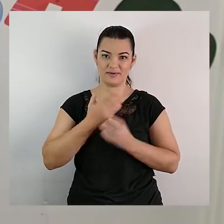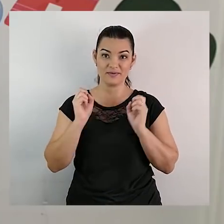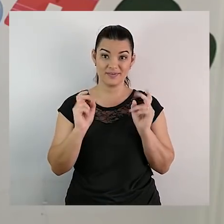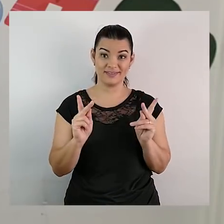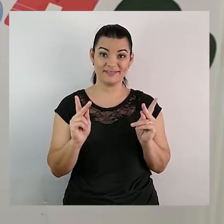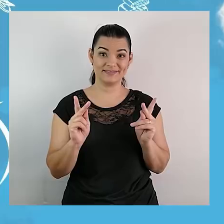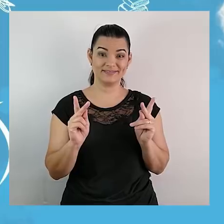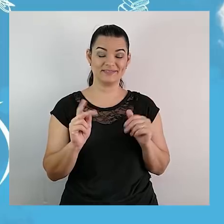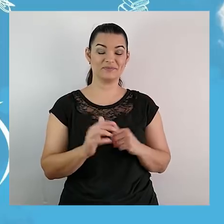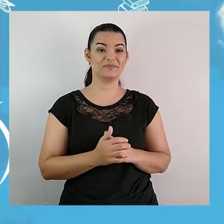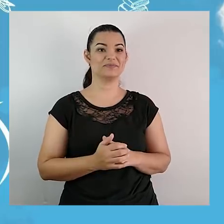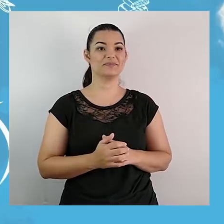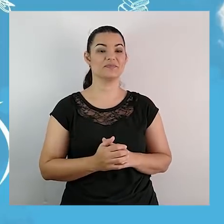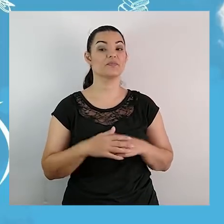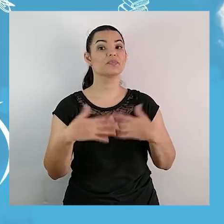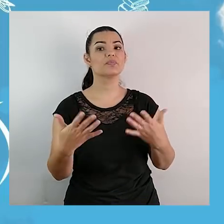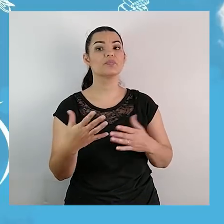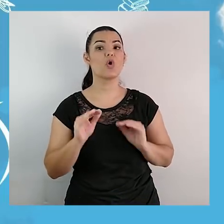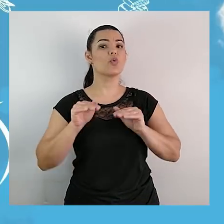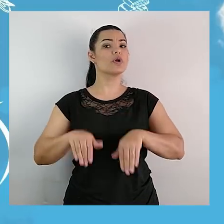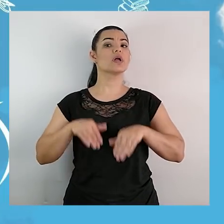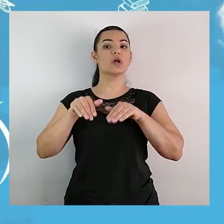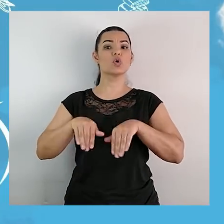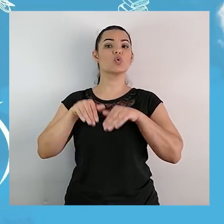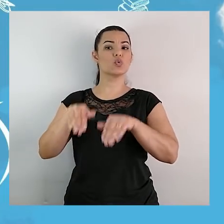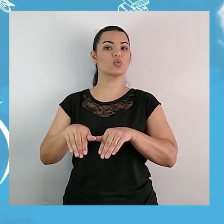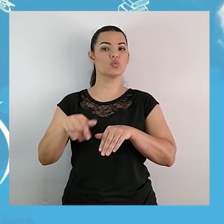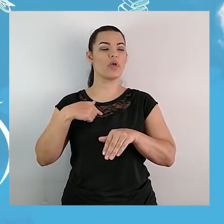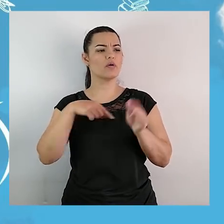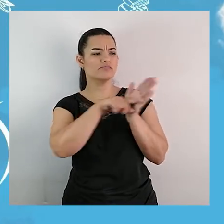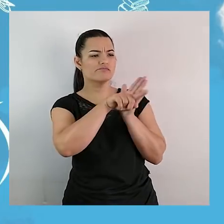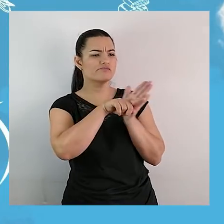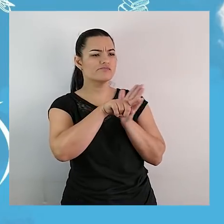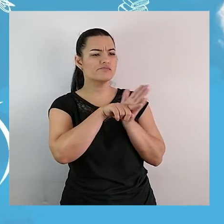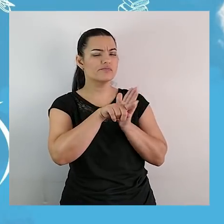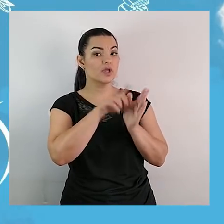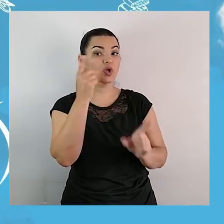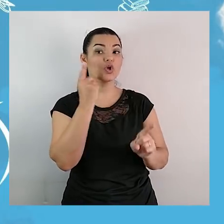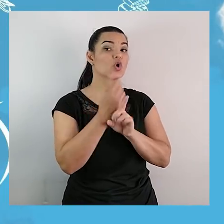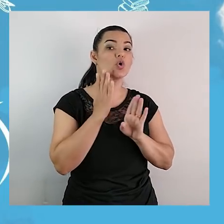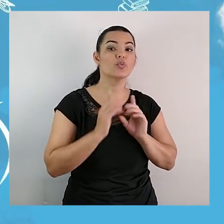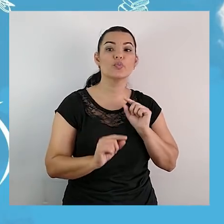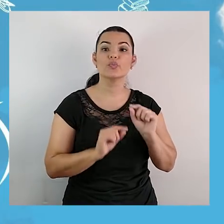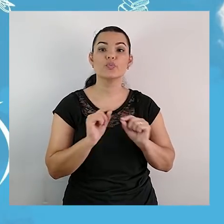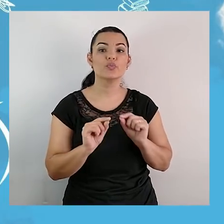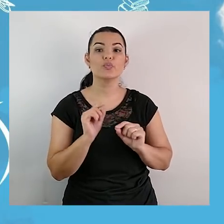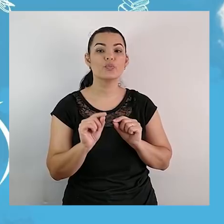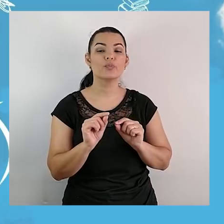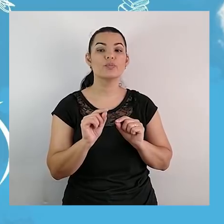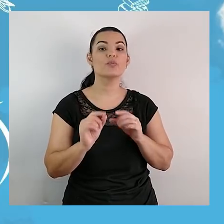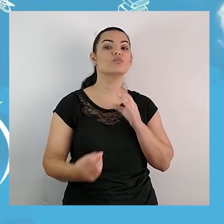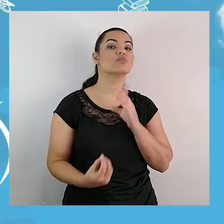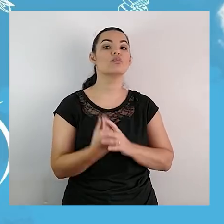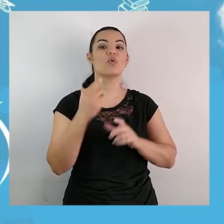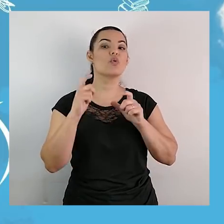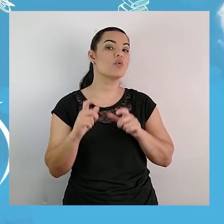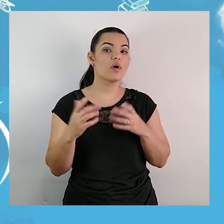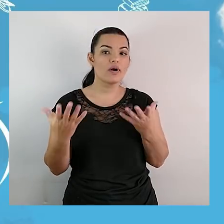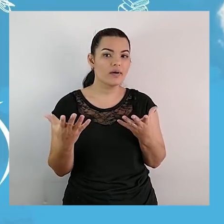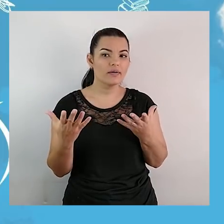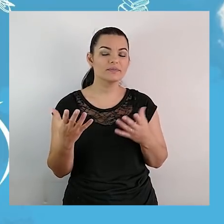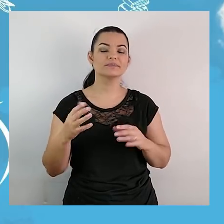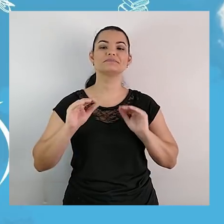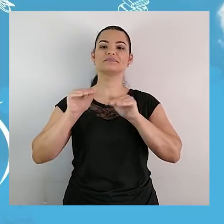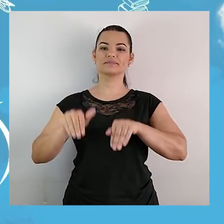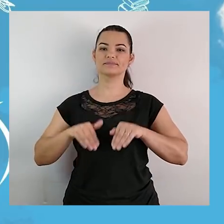bom? Então vamos lá. O canguru, nas minhas investigações, eu descobri que ele